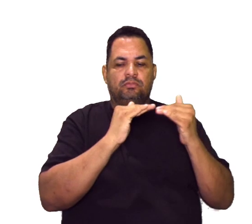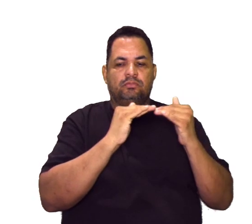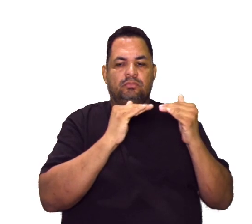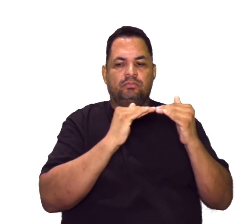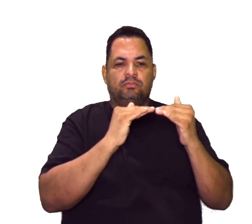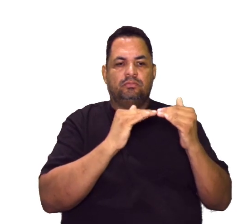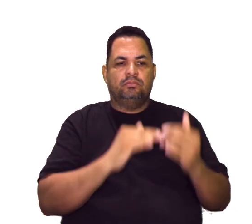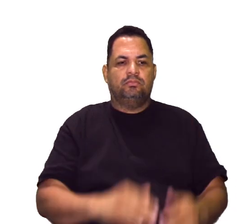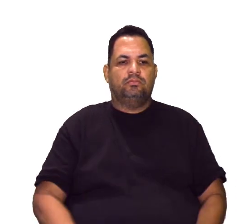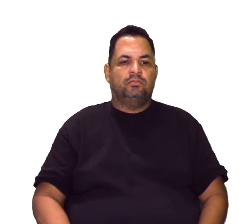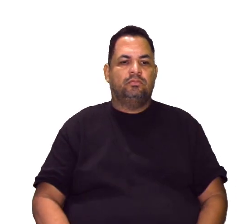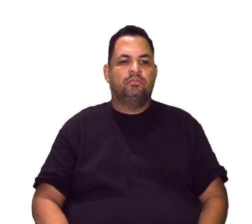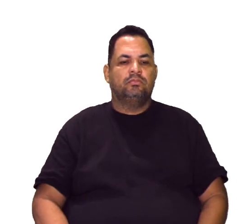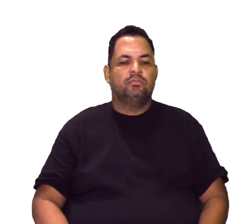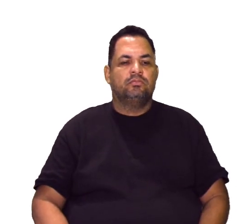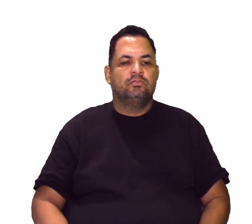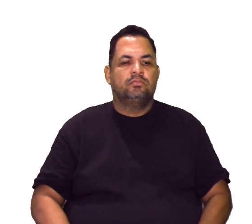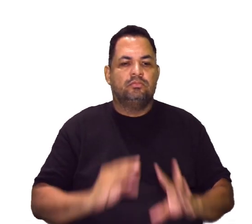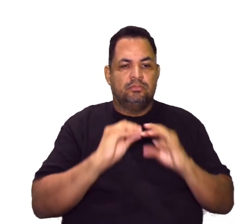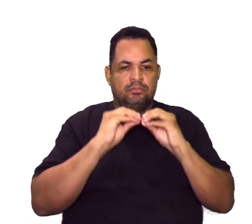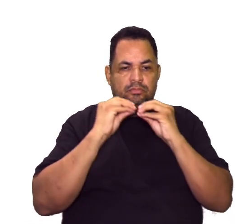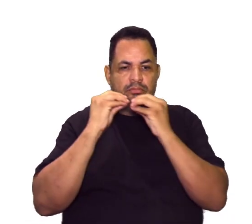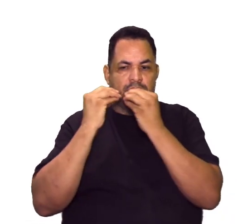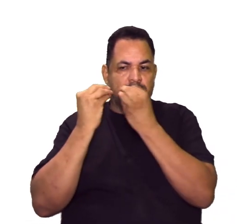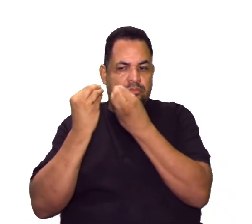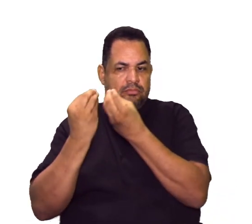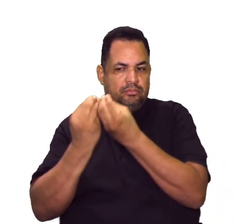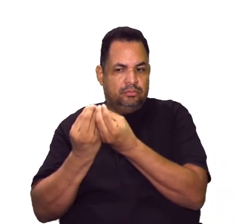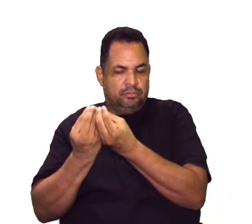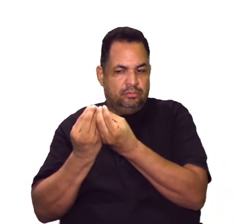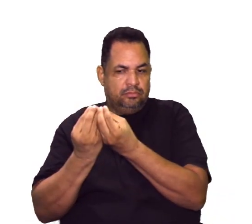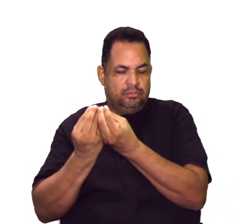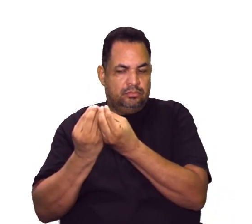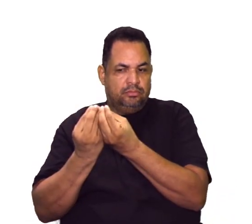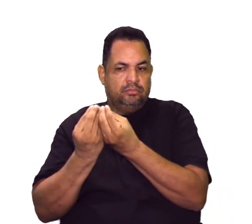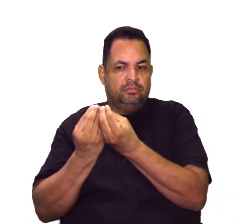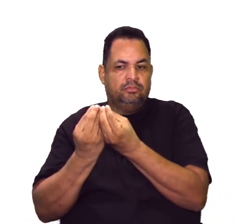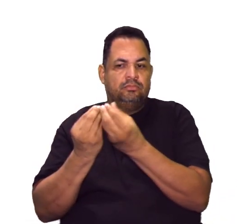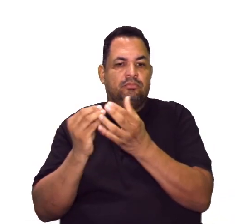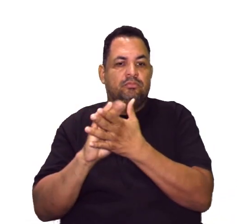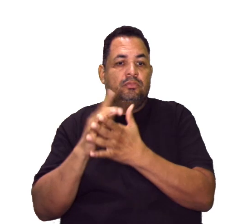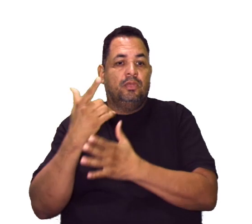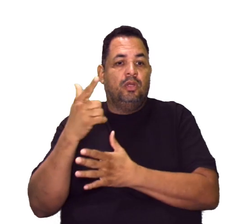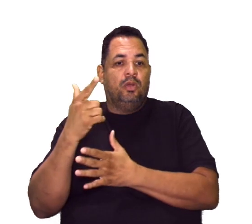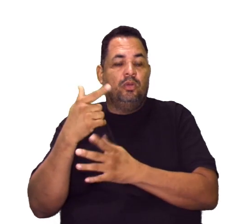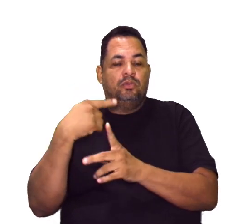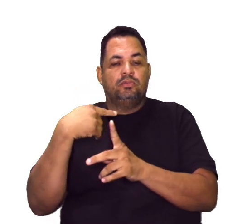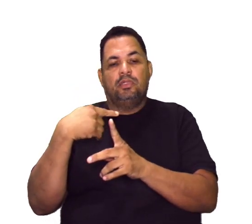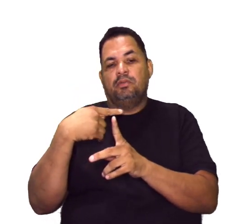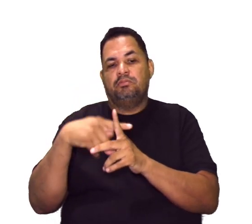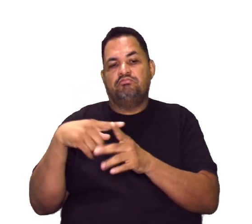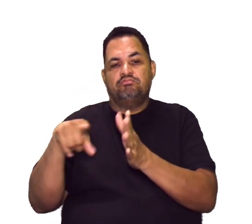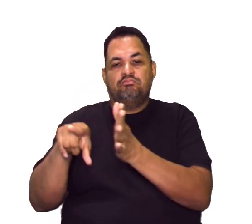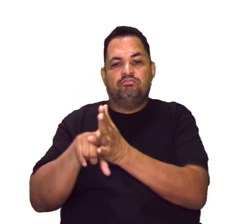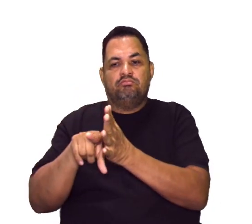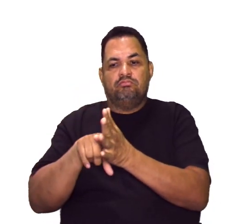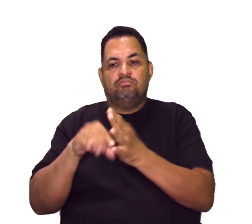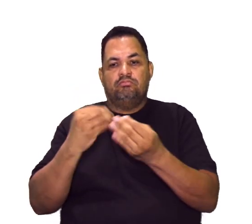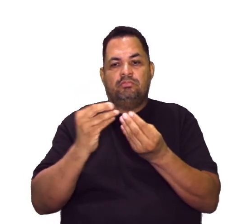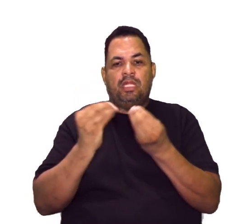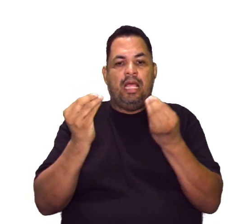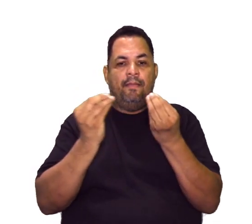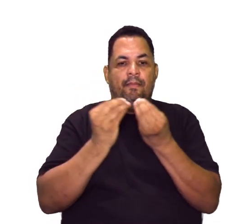homogênea. E sendo uma substância apolar, é porque a molécula dela é